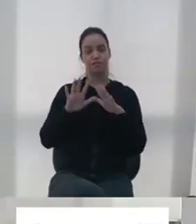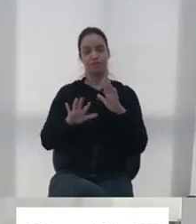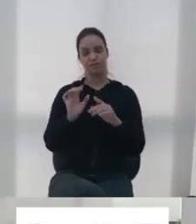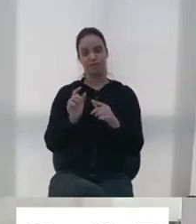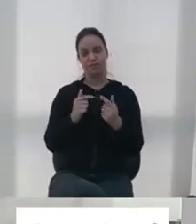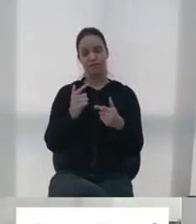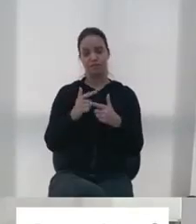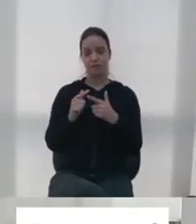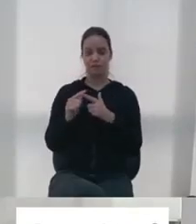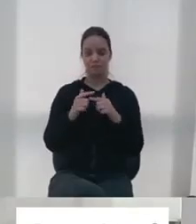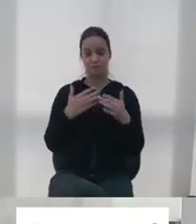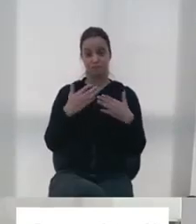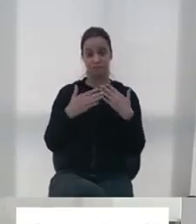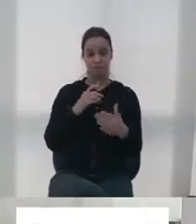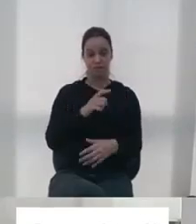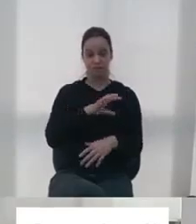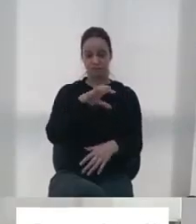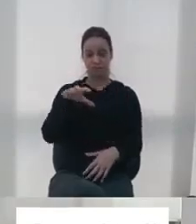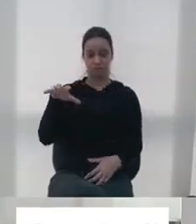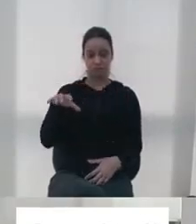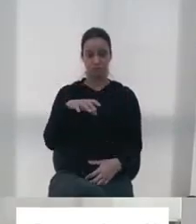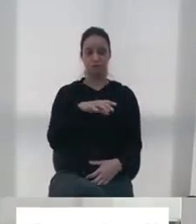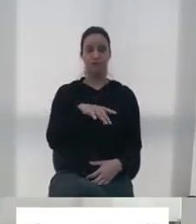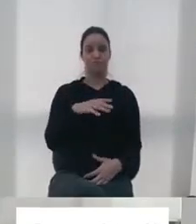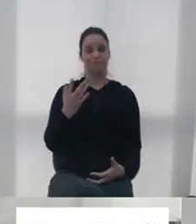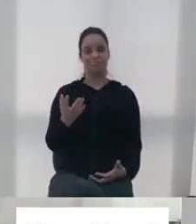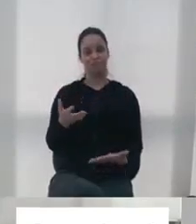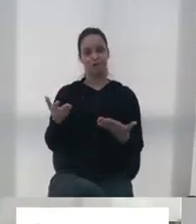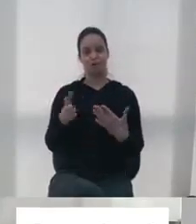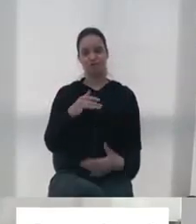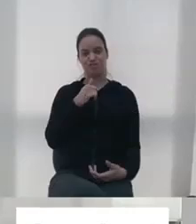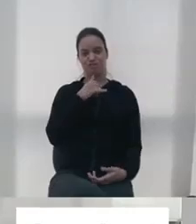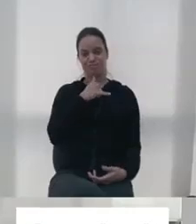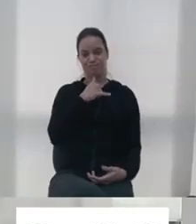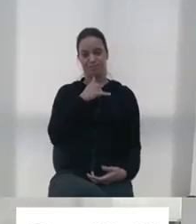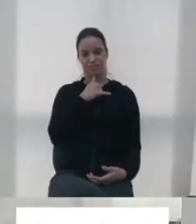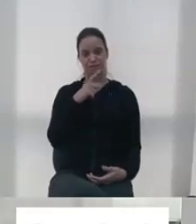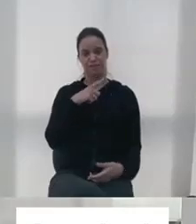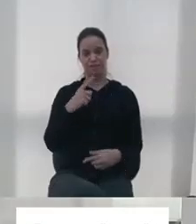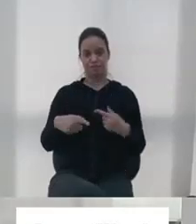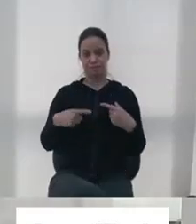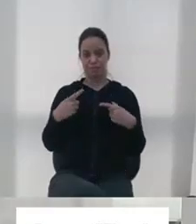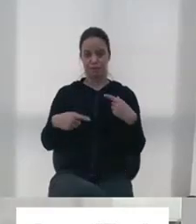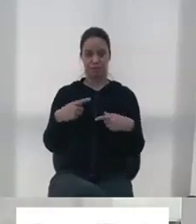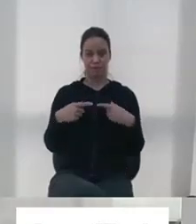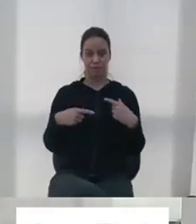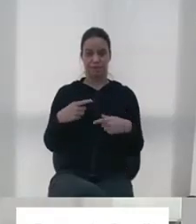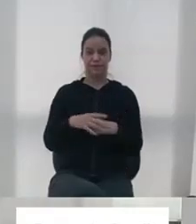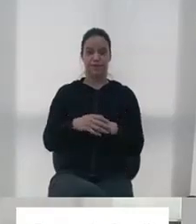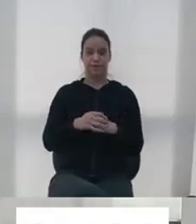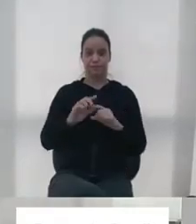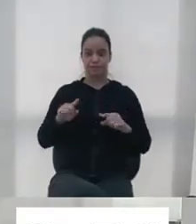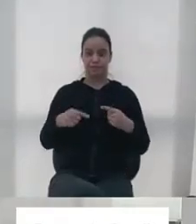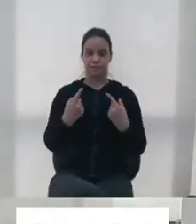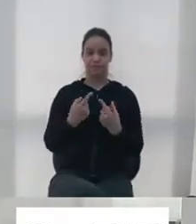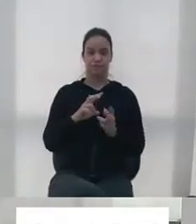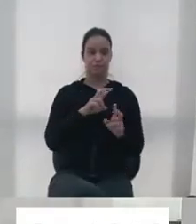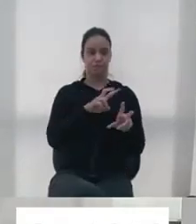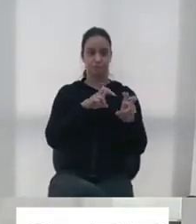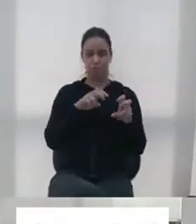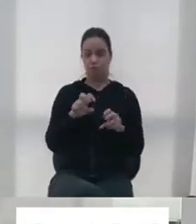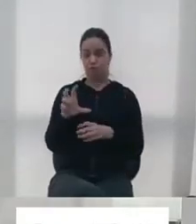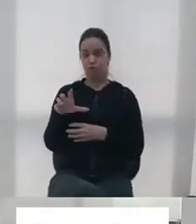fundiários em cada região da cidade. E hoje, né, infelizmente, nós temos conflitos, né, fundiários, né, na área rural ou na área